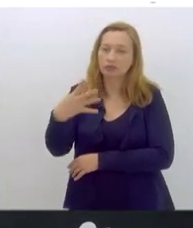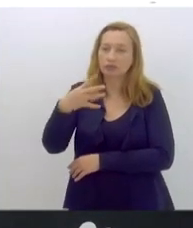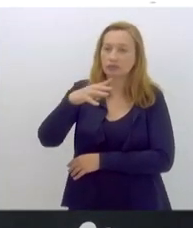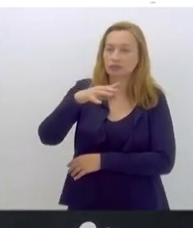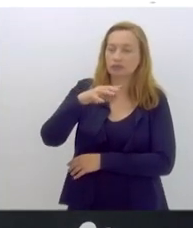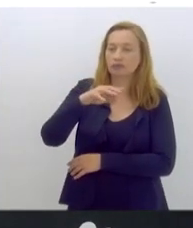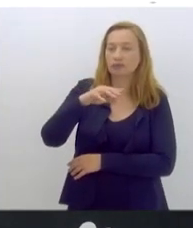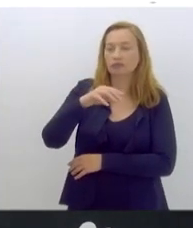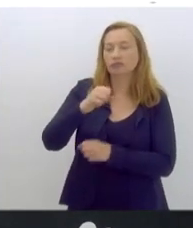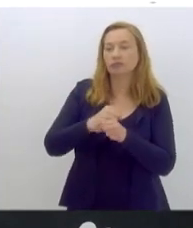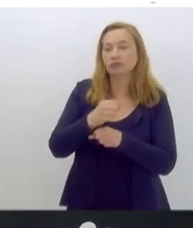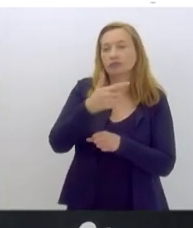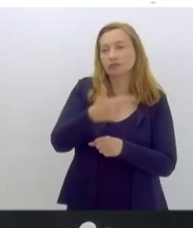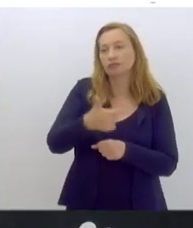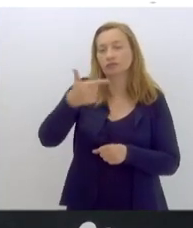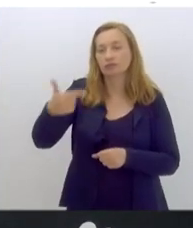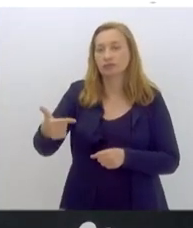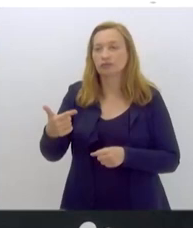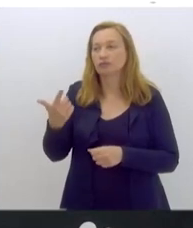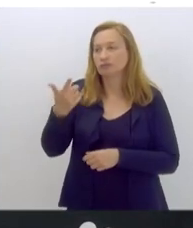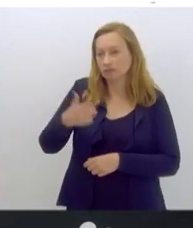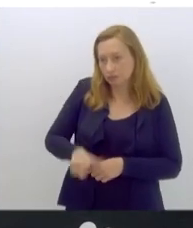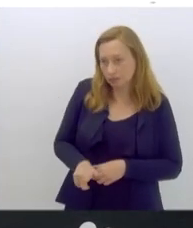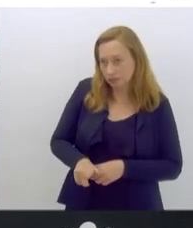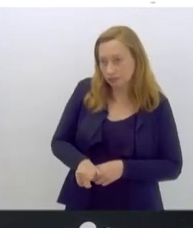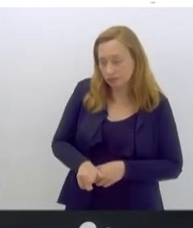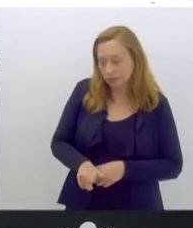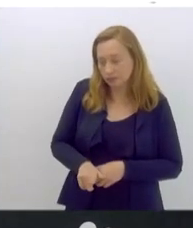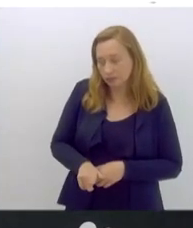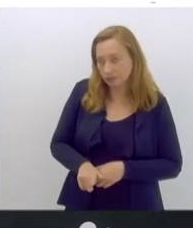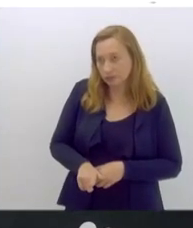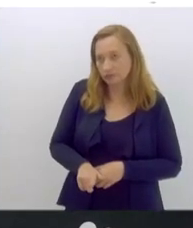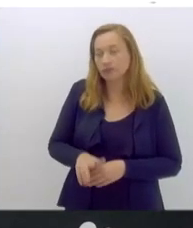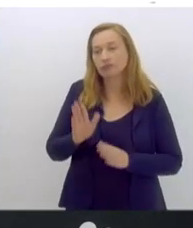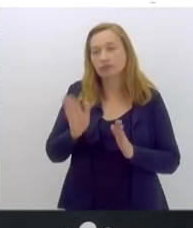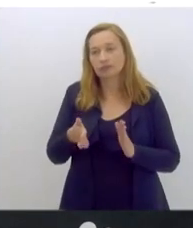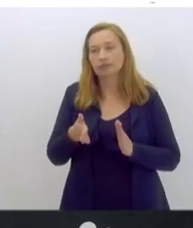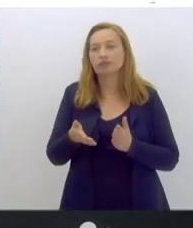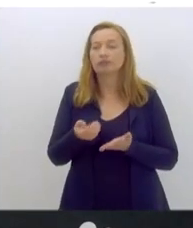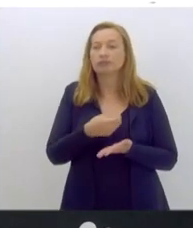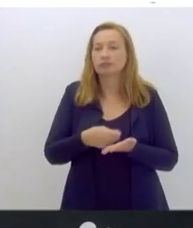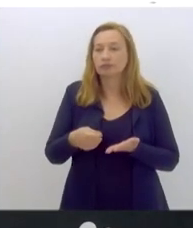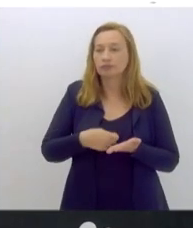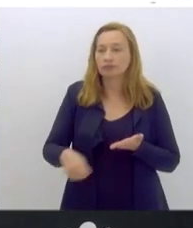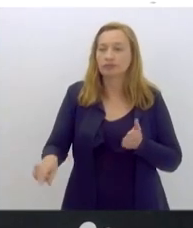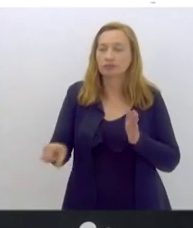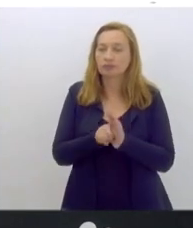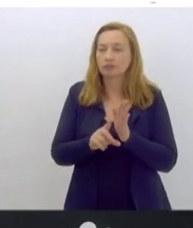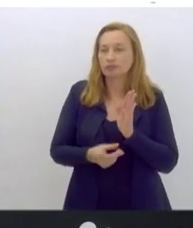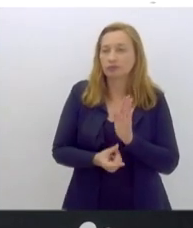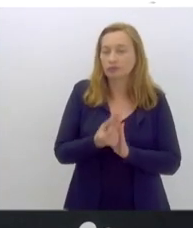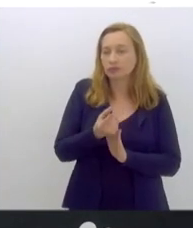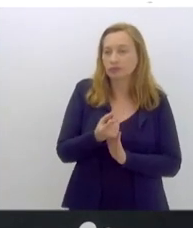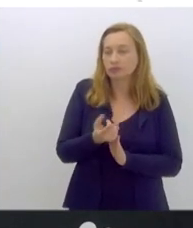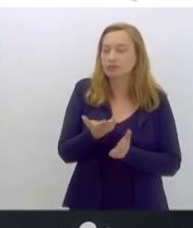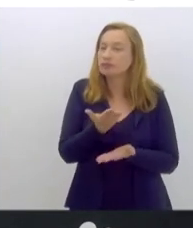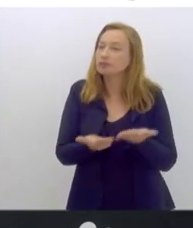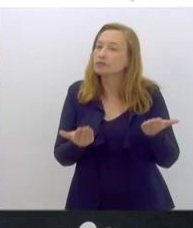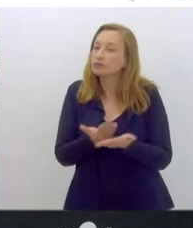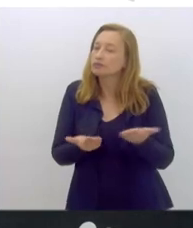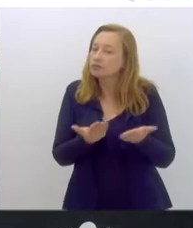2022 repetindo aquilo que está escrito na lua e essas perdas